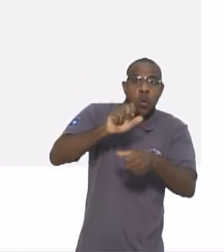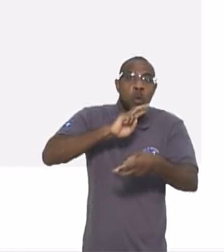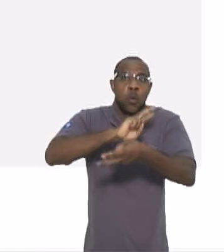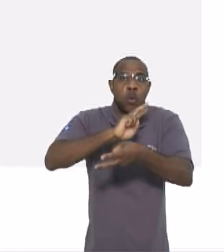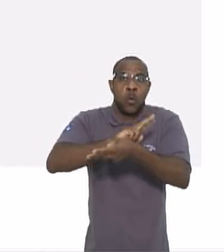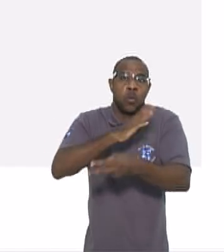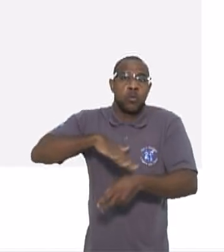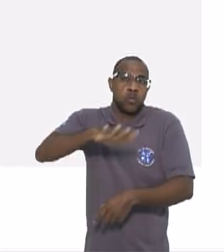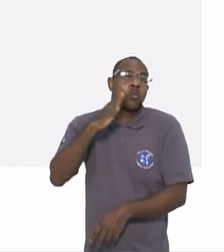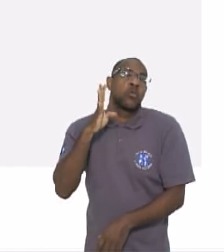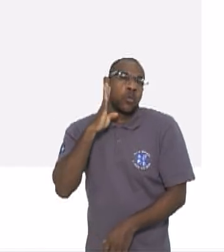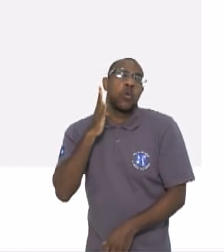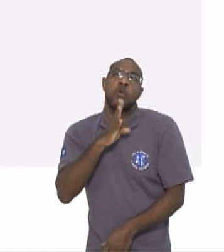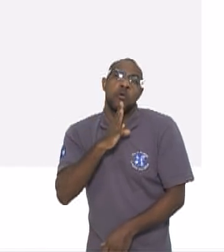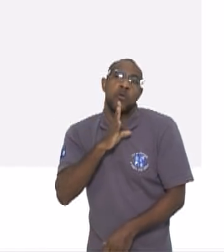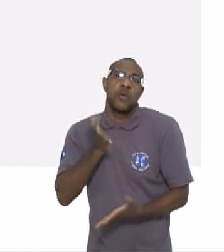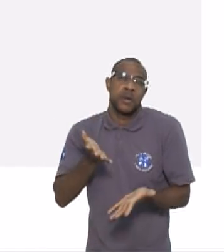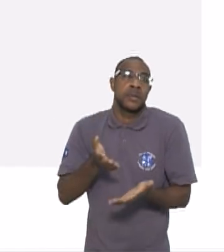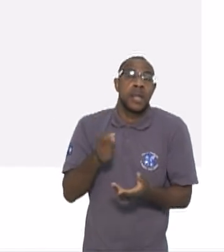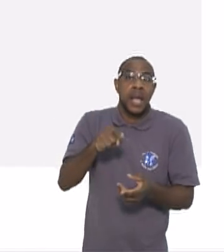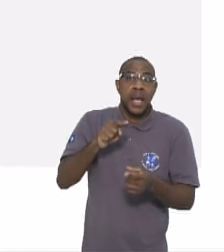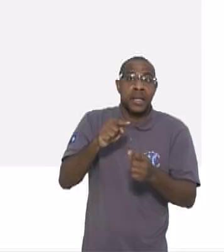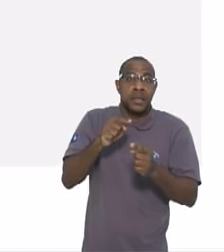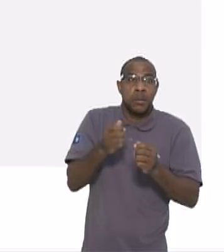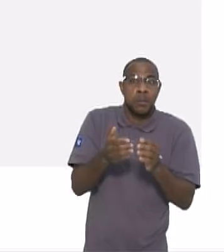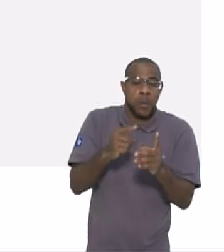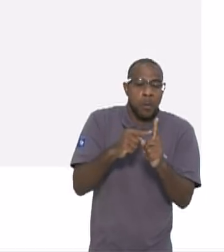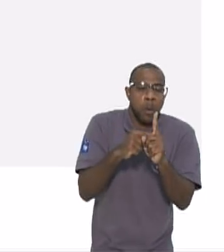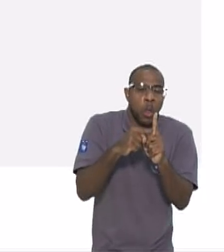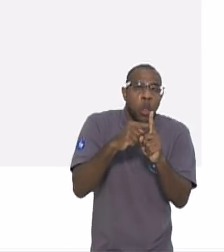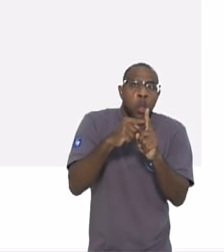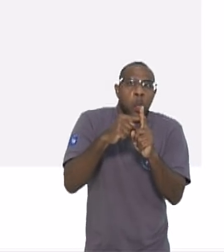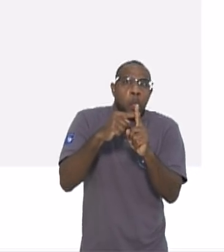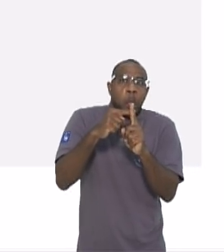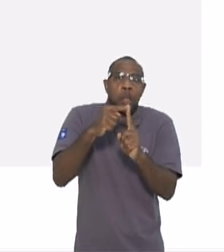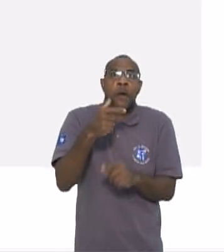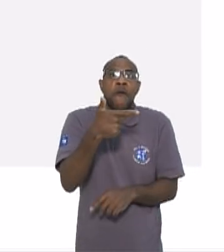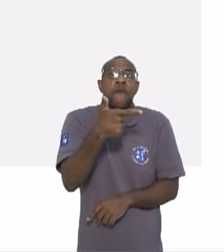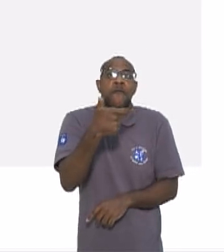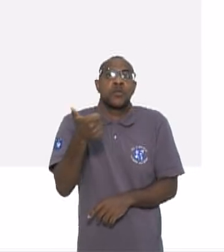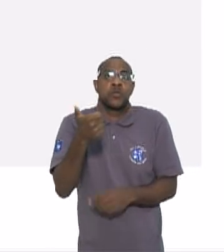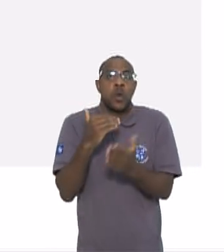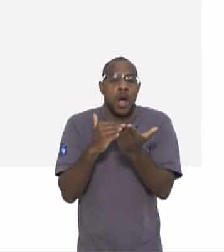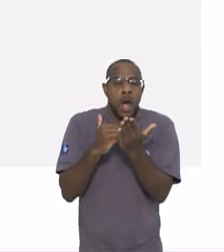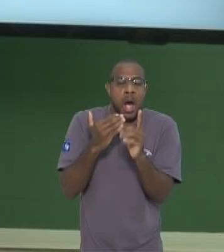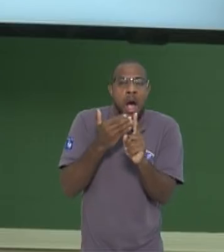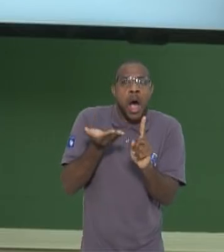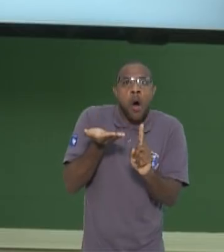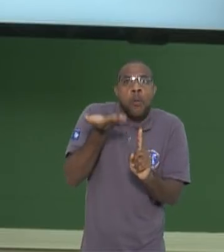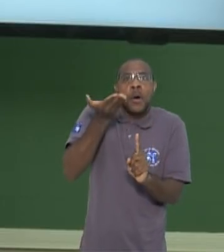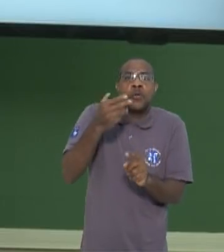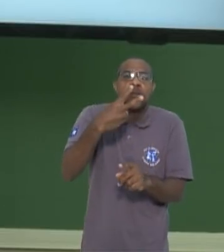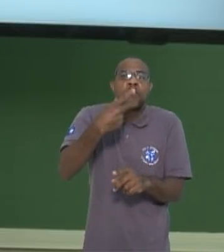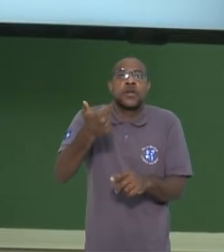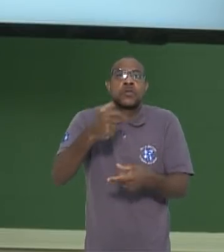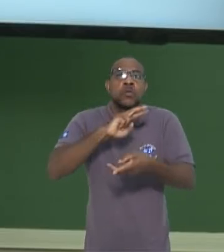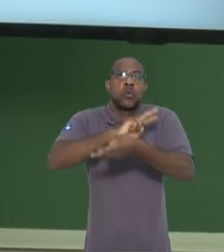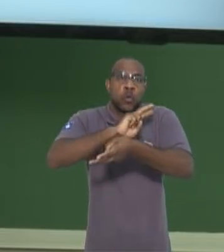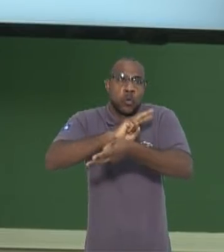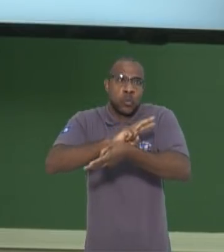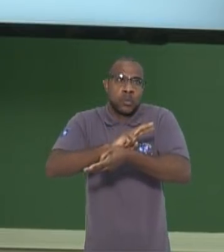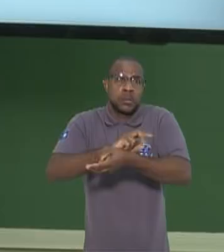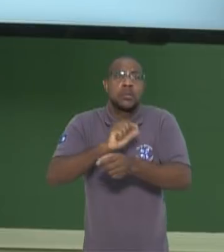bastante conhecido. Essa alteração é causada pelo aumento do cromossomo 21. Assim sendo, trata-se de quê? De